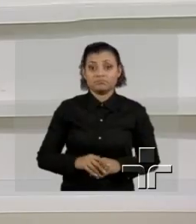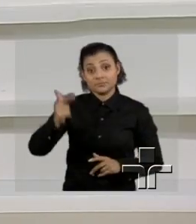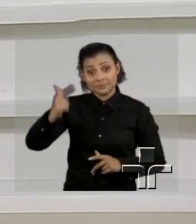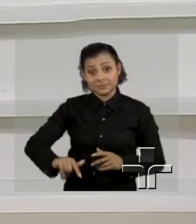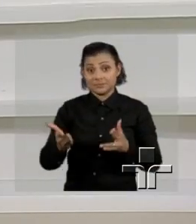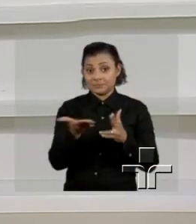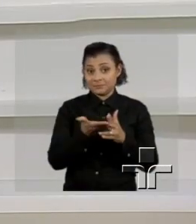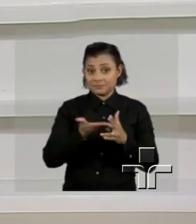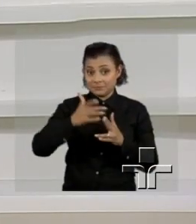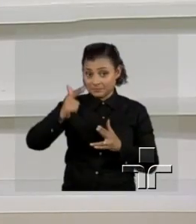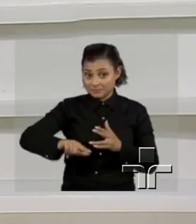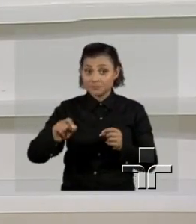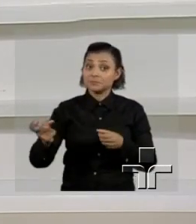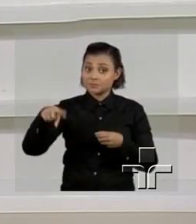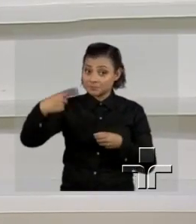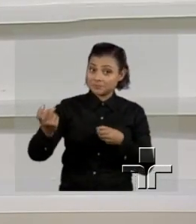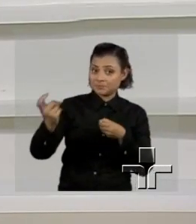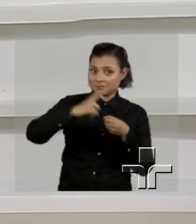de liberdade individual.